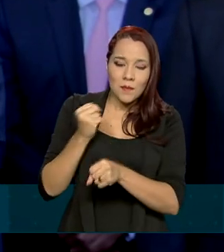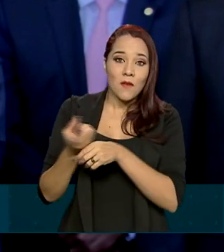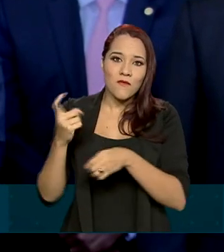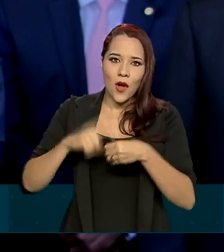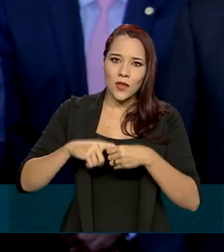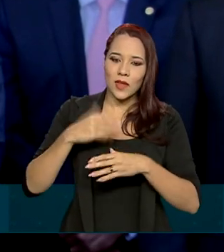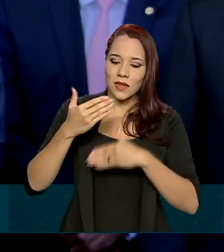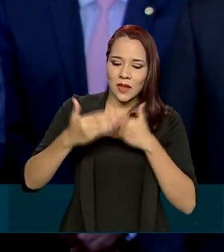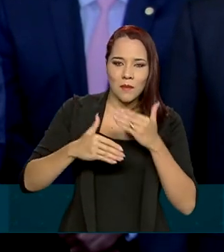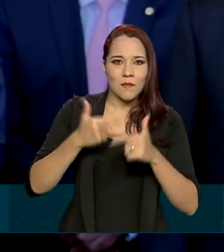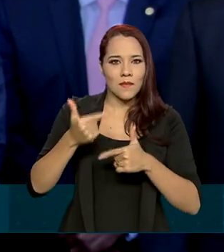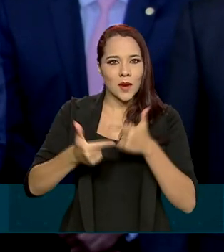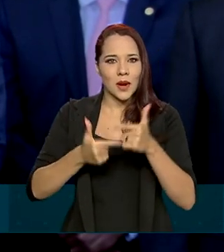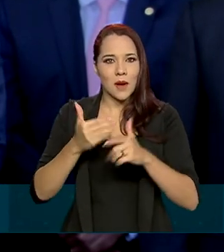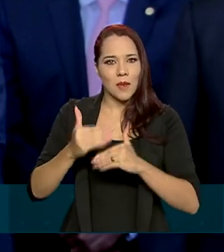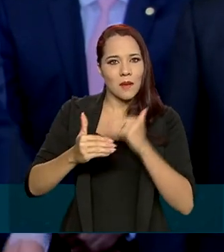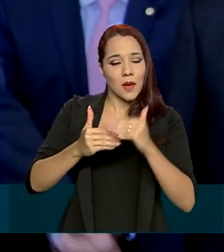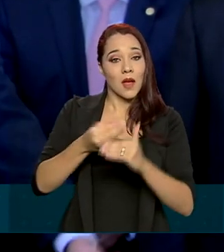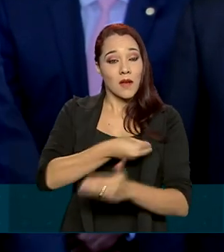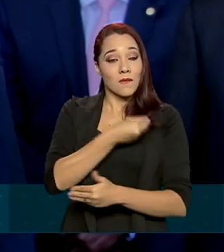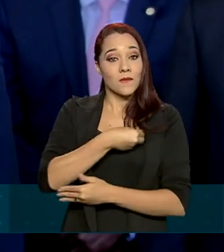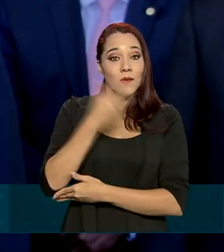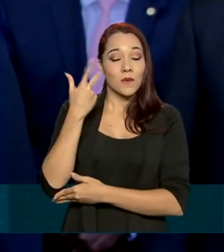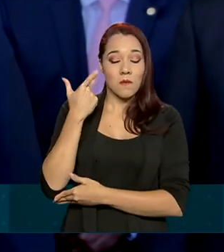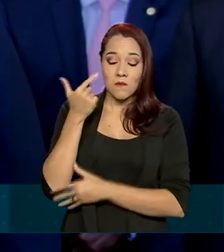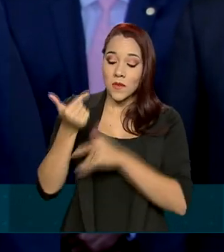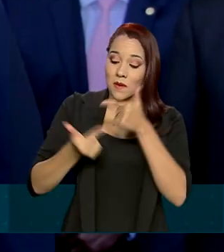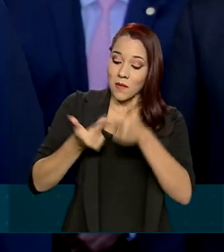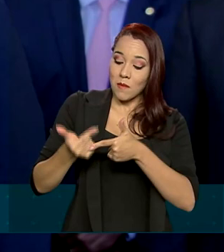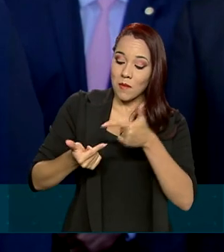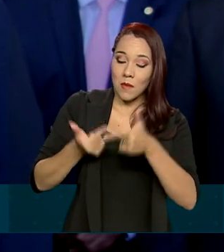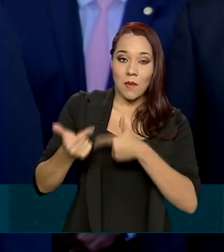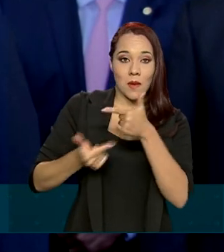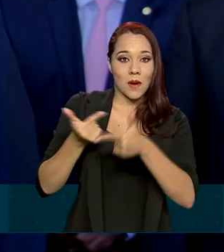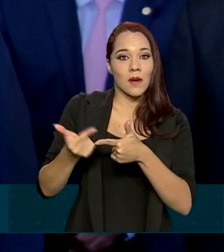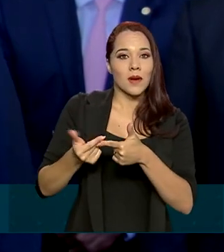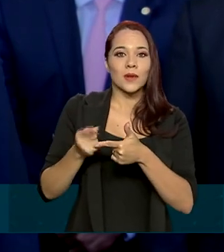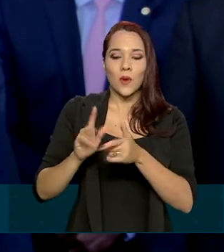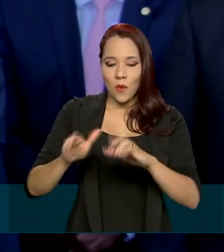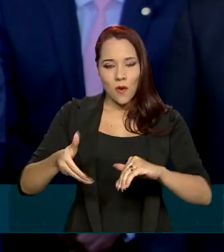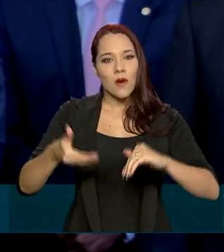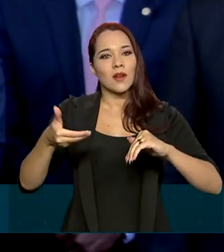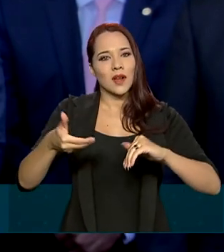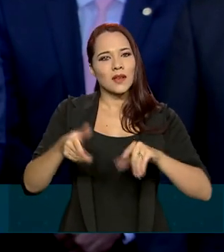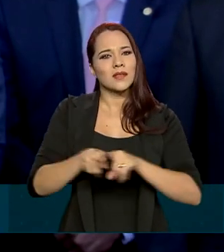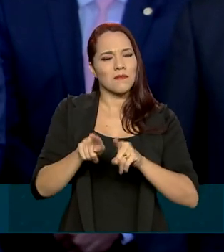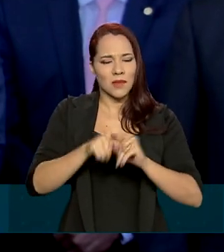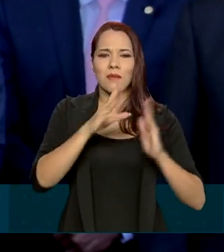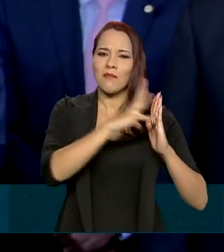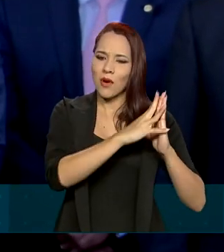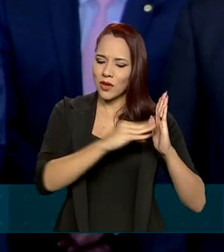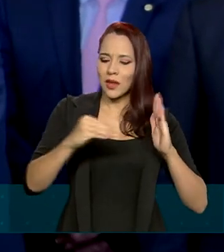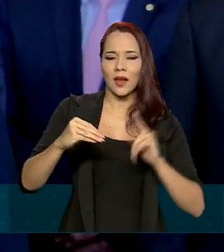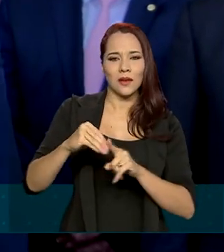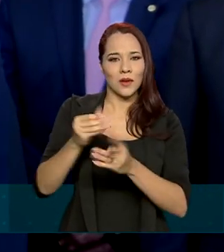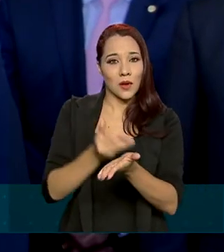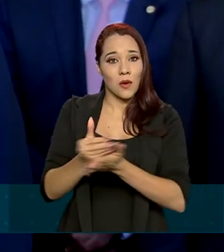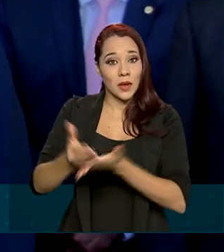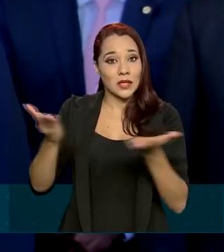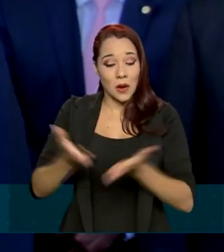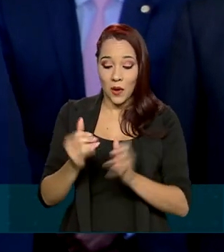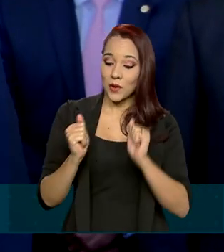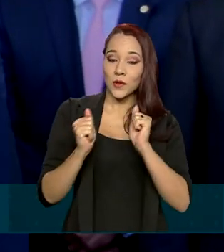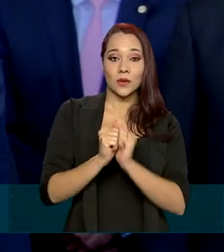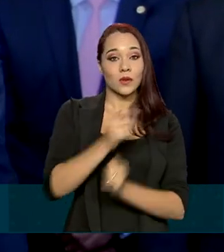aos poucos a sua vida normal, trabalhando, o Congresso Nacional também dá exemplo e começa nesse momento, junto